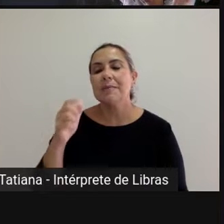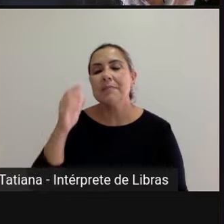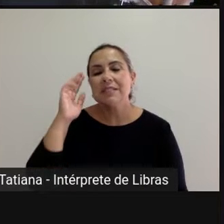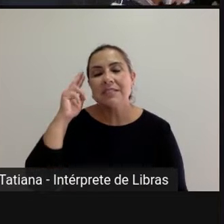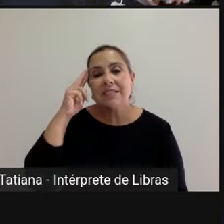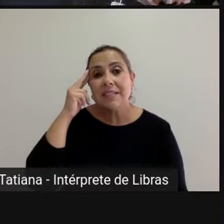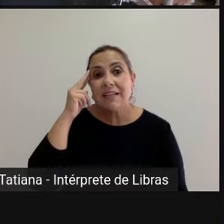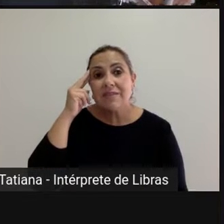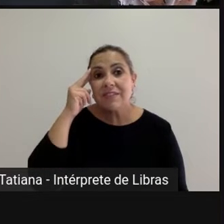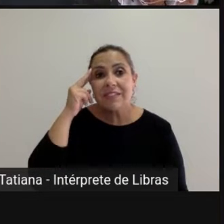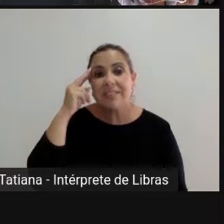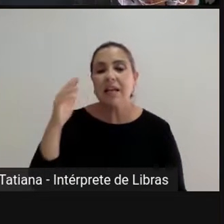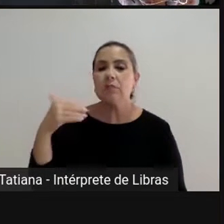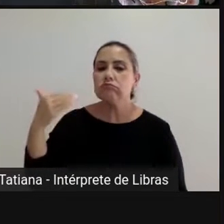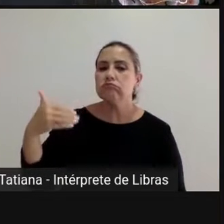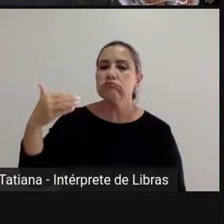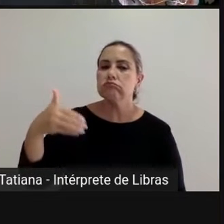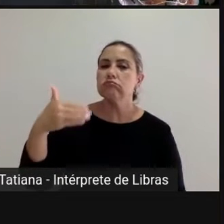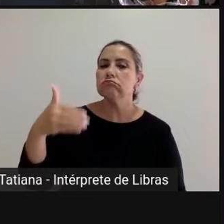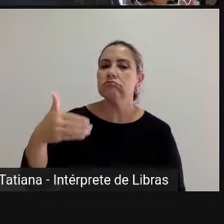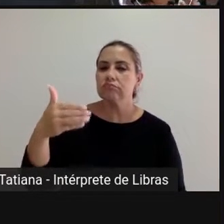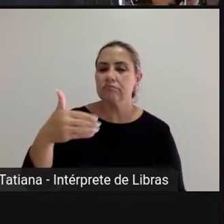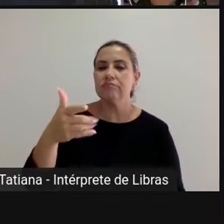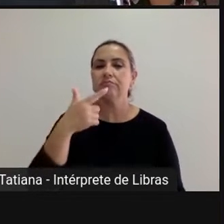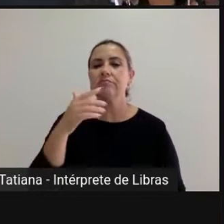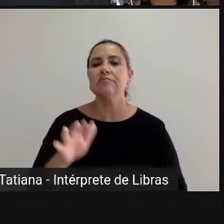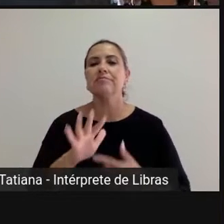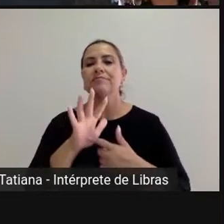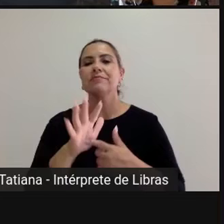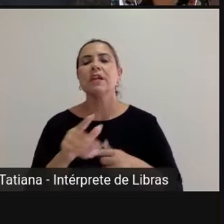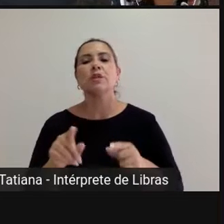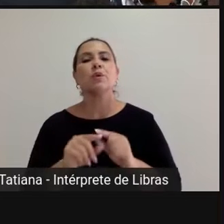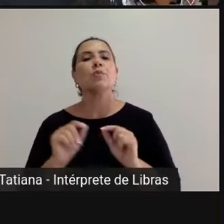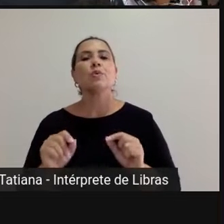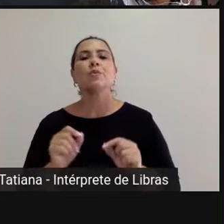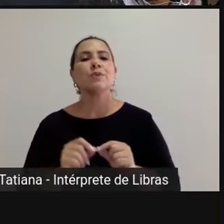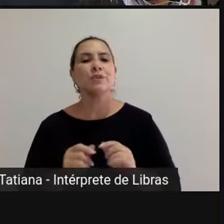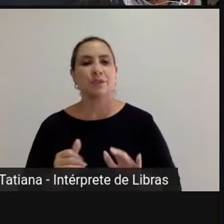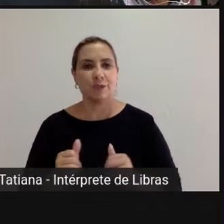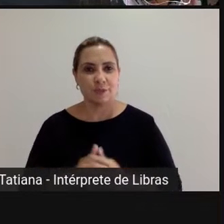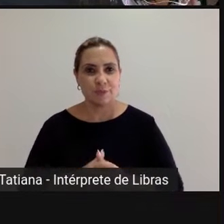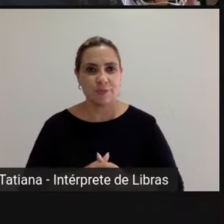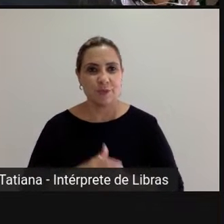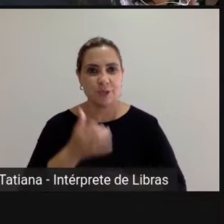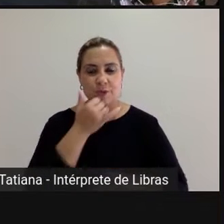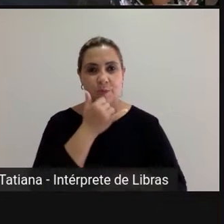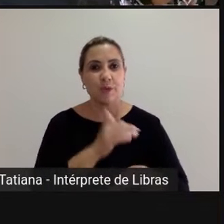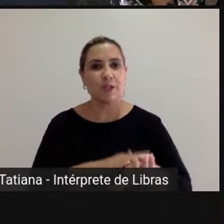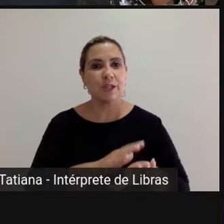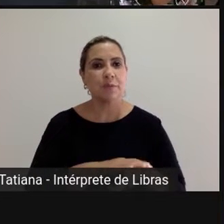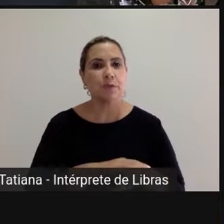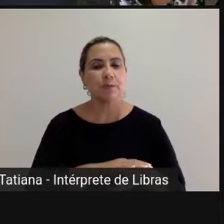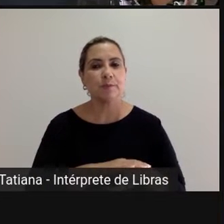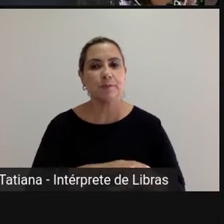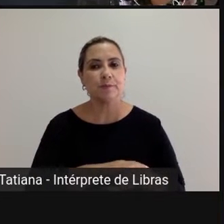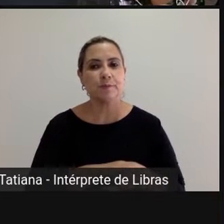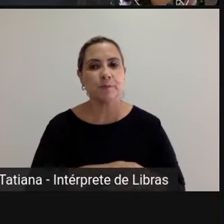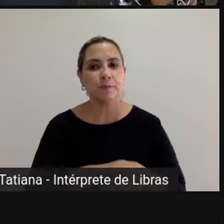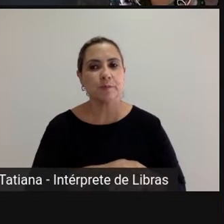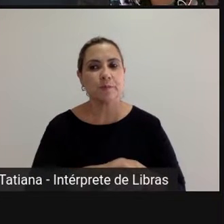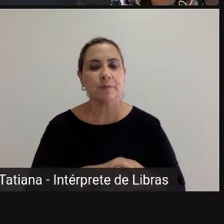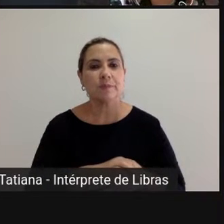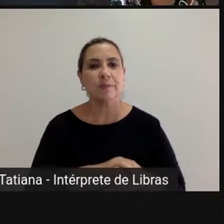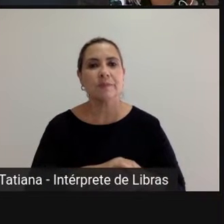inteiro. E aqui eu só trago algumas reflexões. Quanto tempo eu tenho ainda, André? Mas são só muito poucas, não